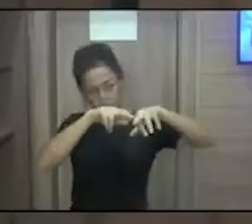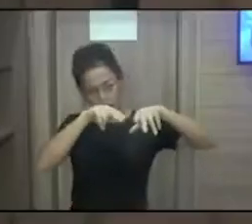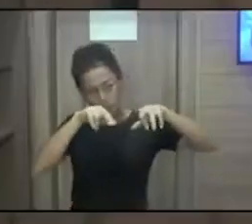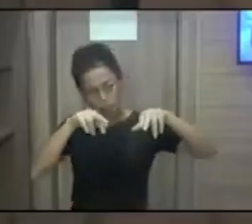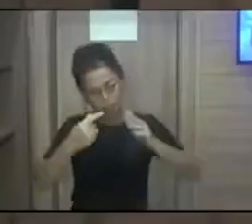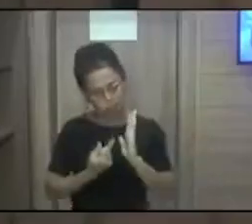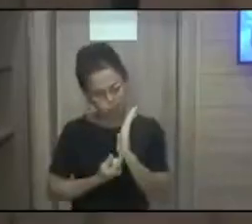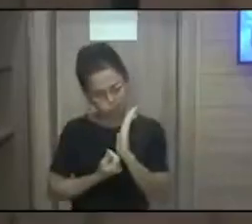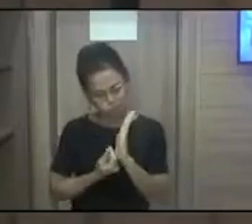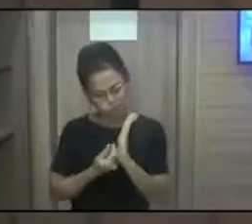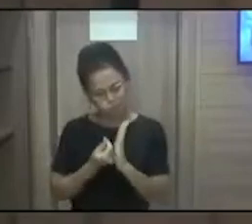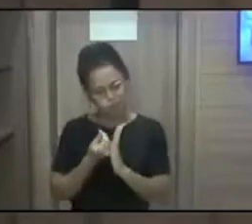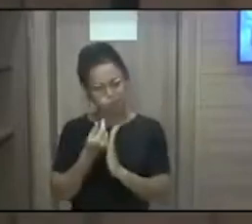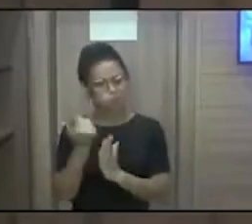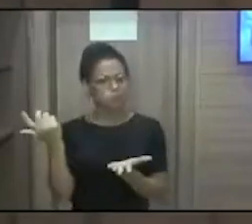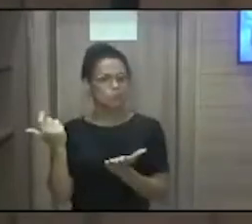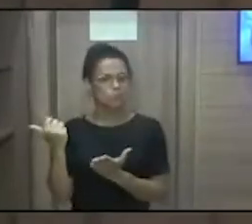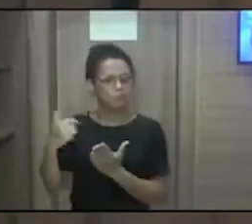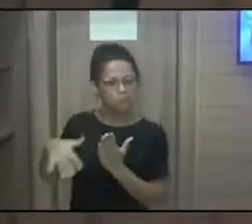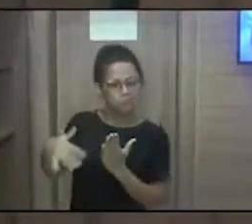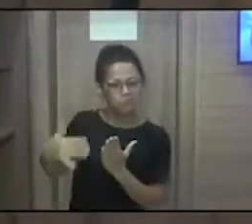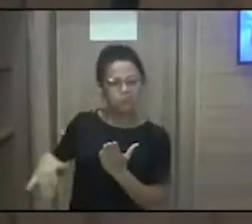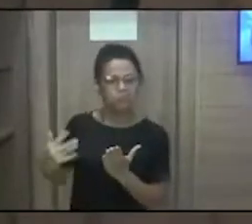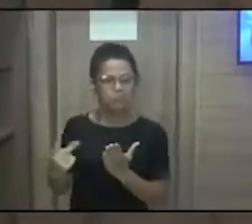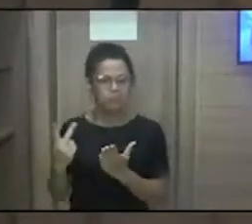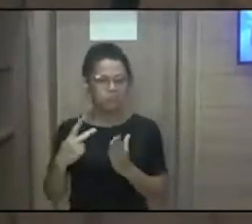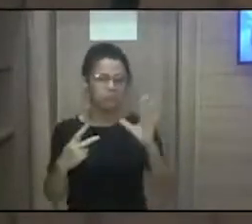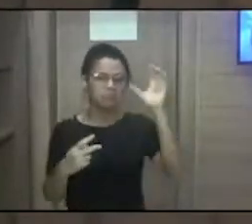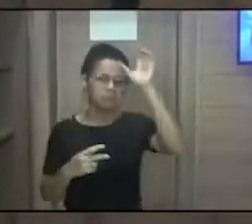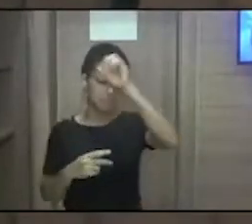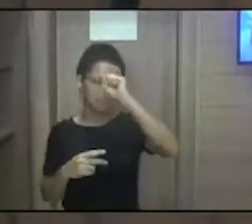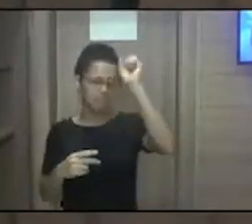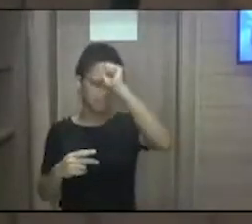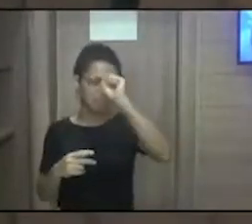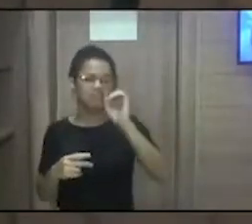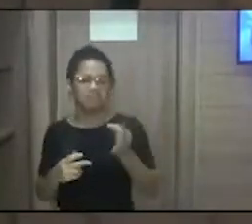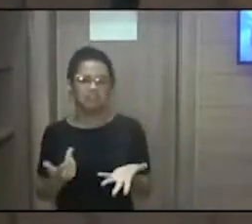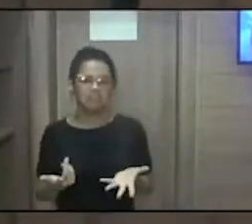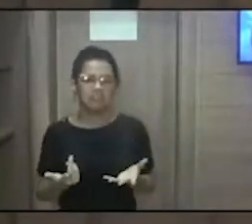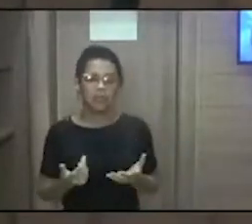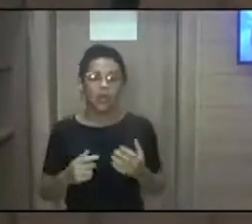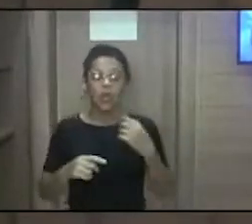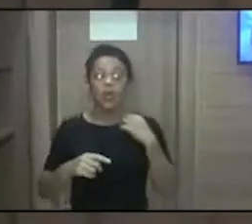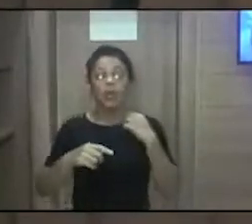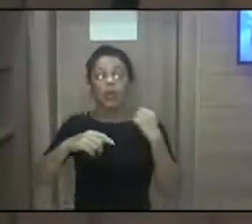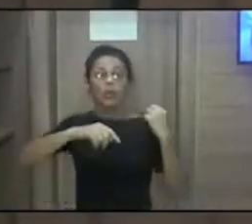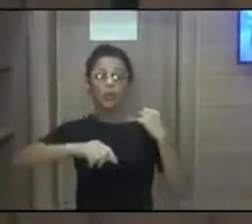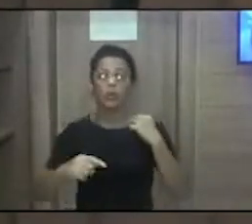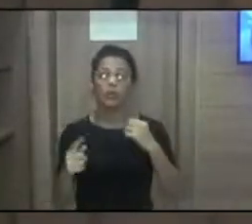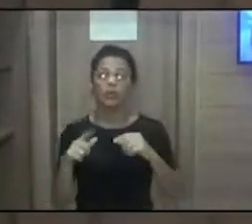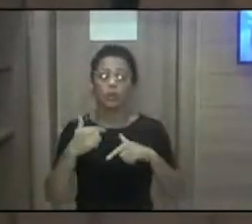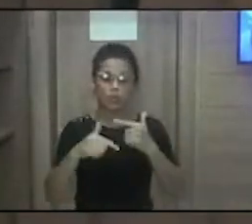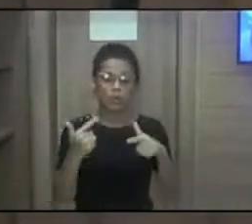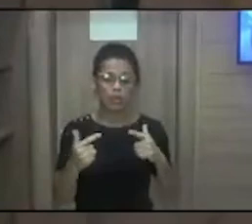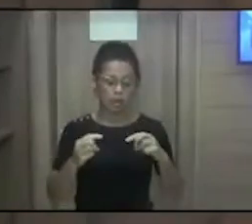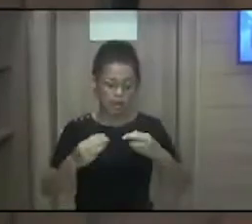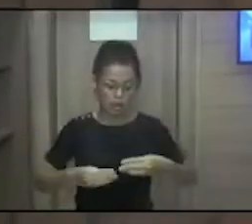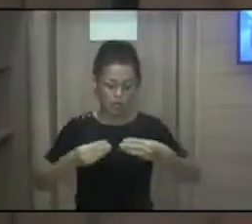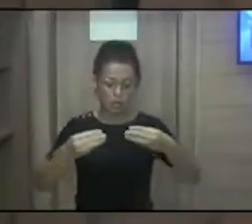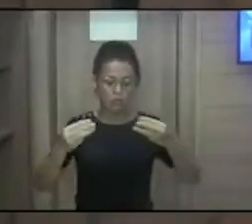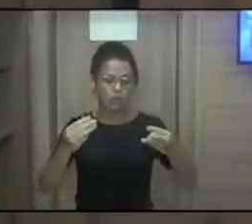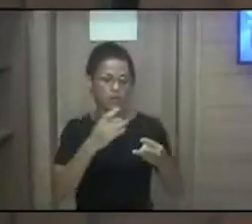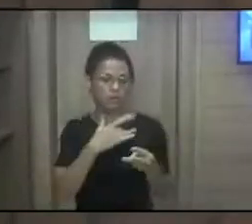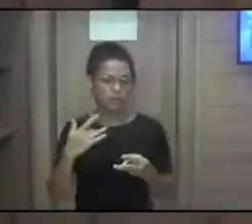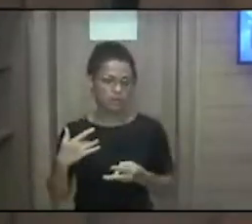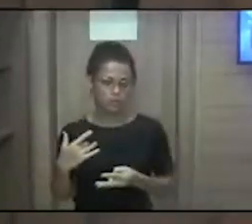custo, de preço, que eu estou aprendendo com o Silvio, gente. Olha, foi uma demanda do Ministério da Saúde. Ele queria saber